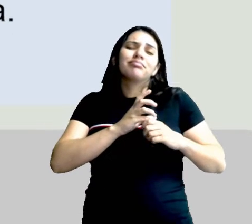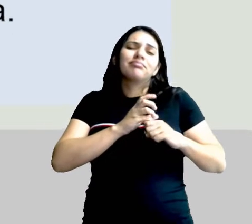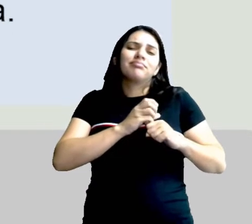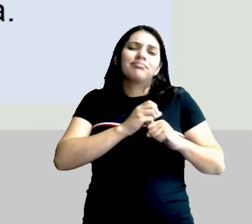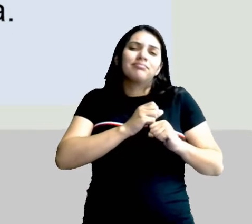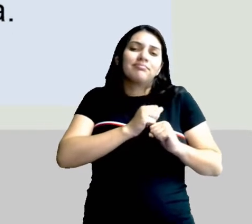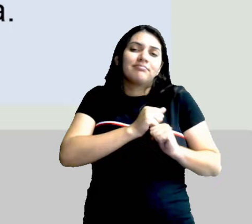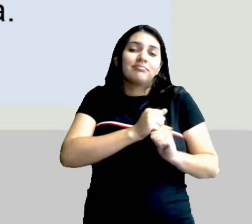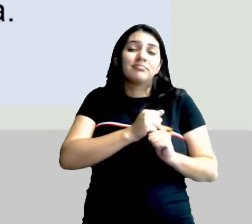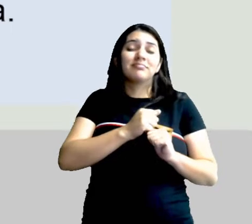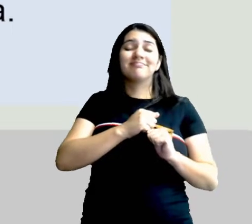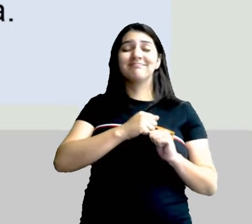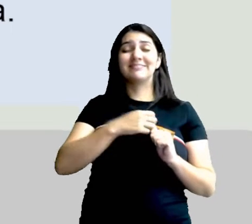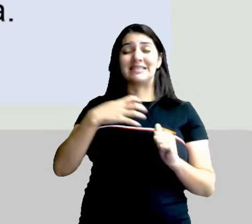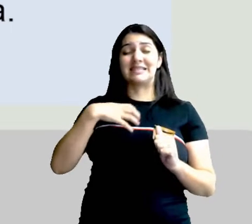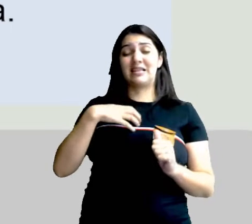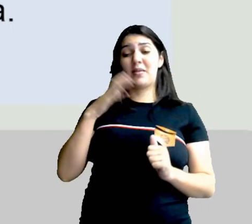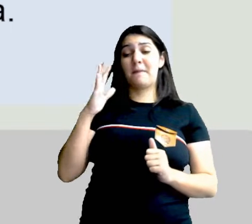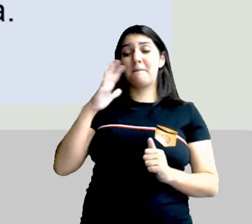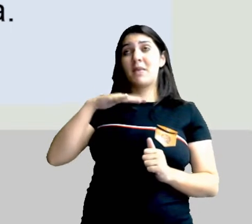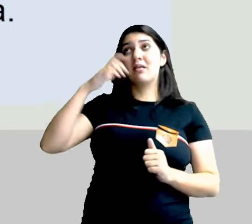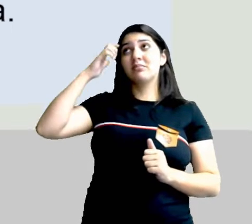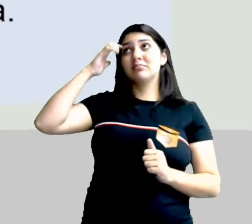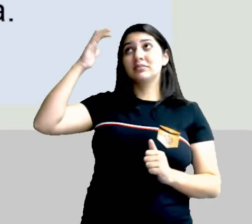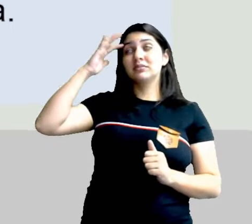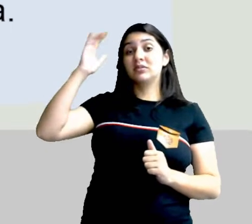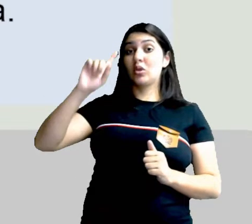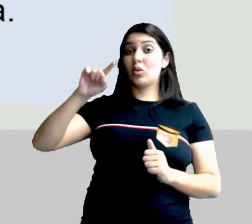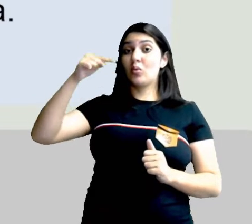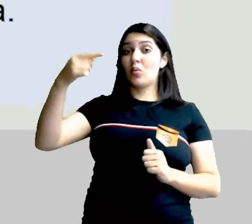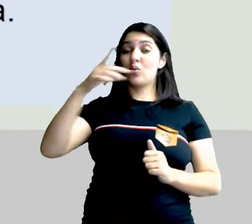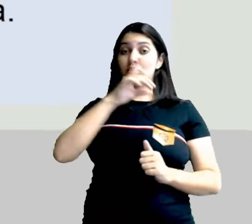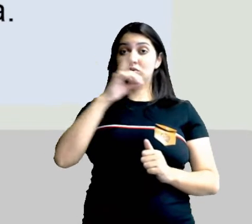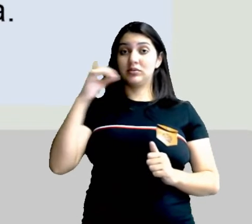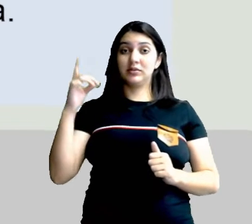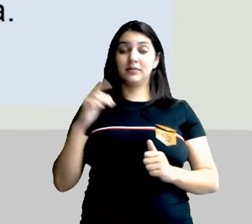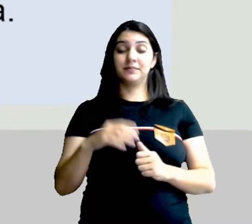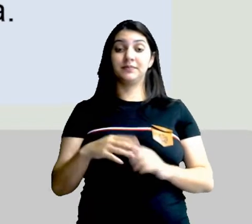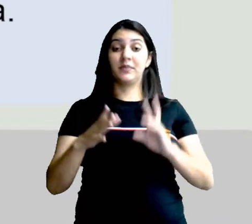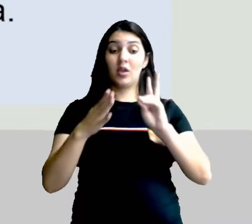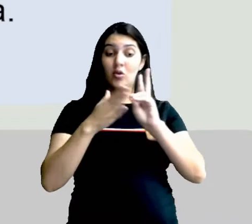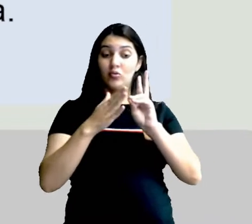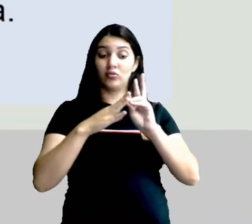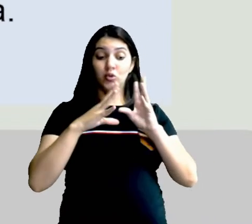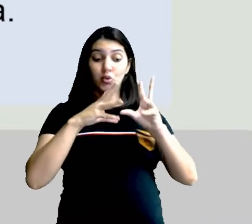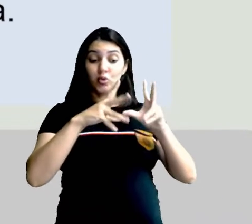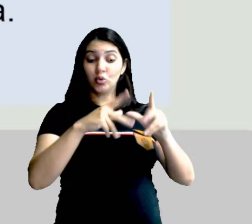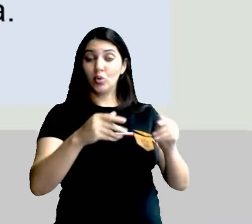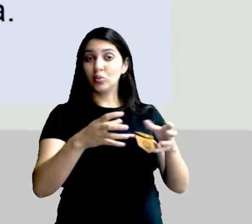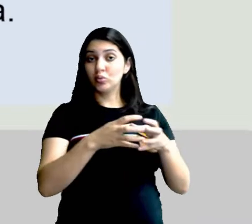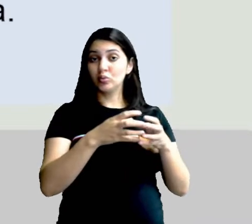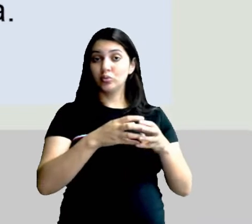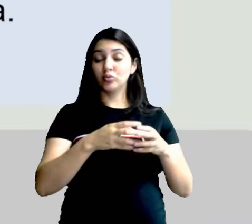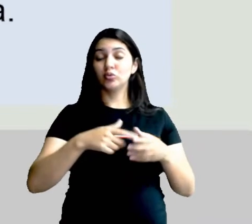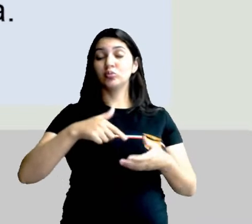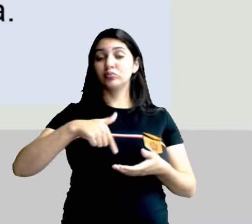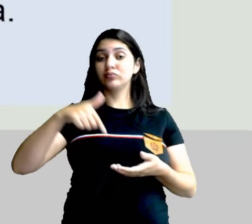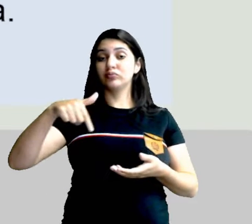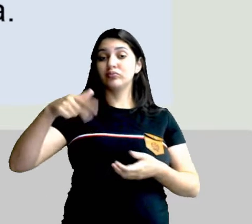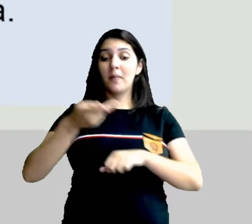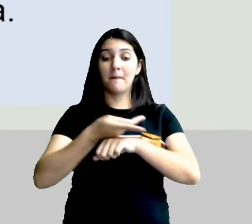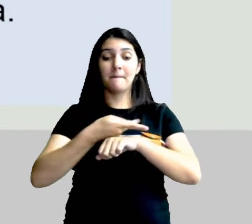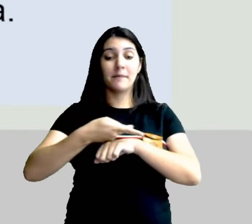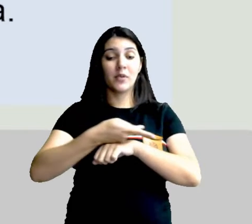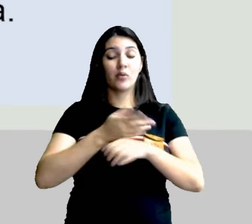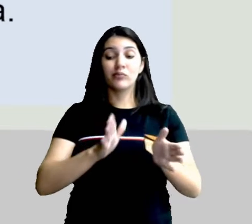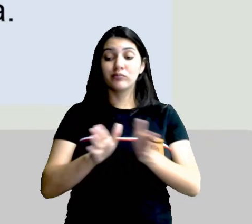apertado e com maus pressentimentos. No dia seguinte, a tribo inteira procurou o índio por todos